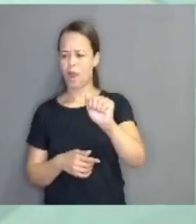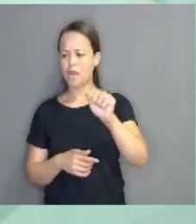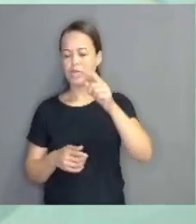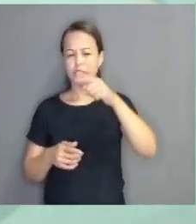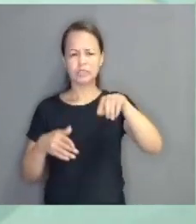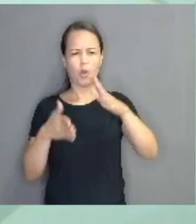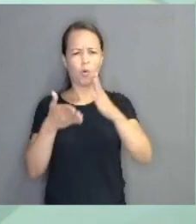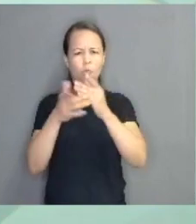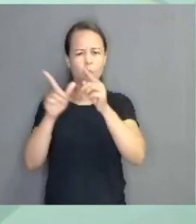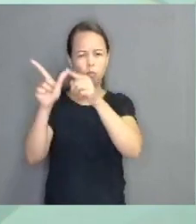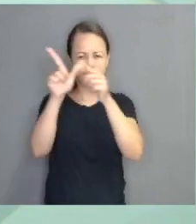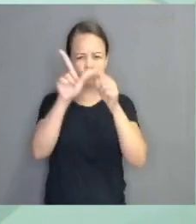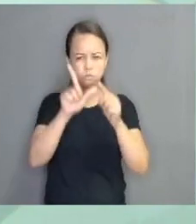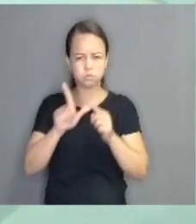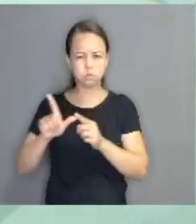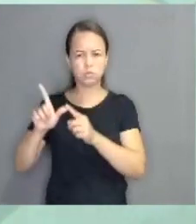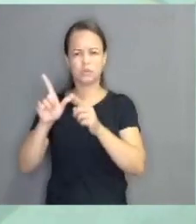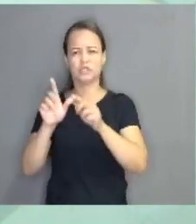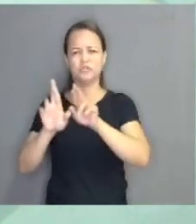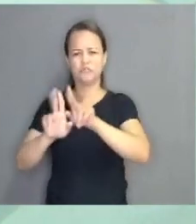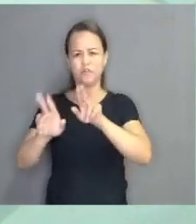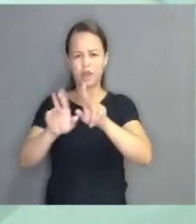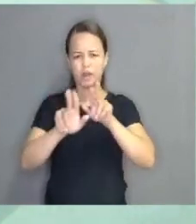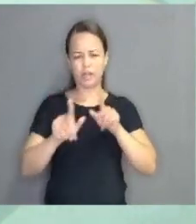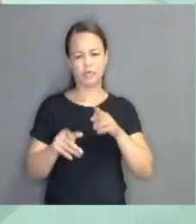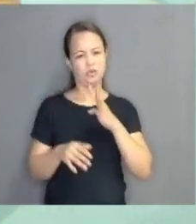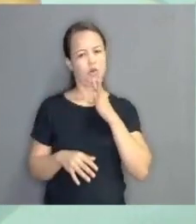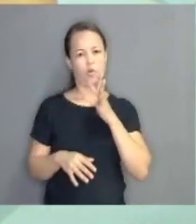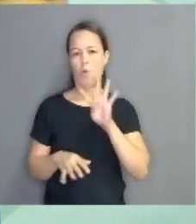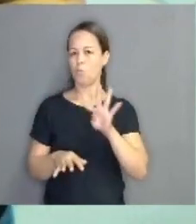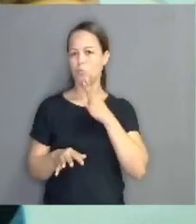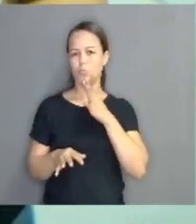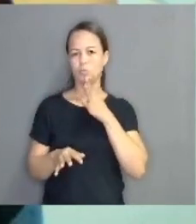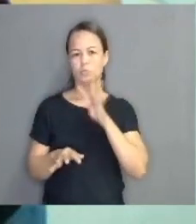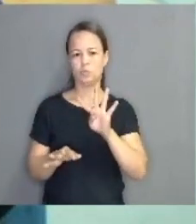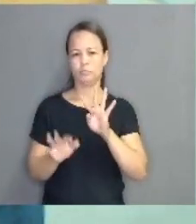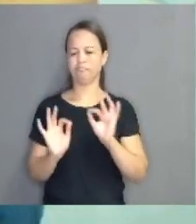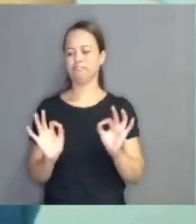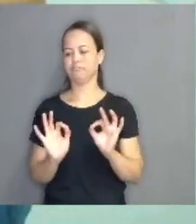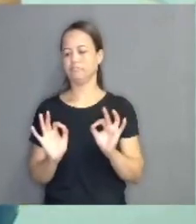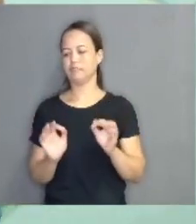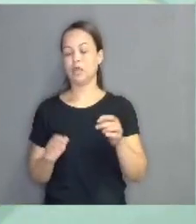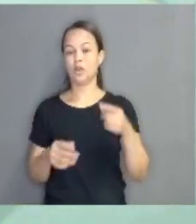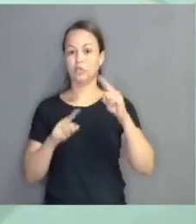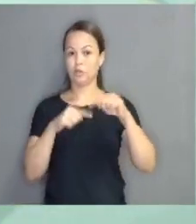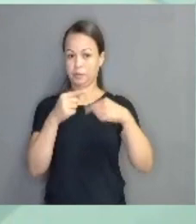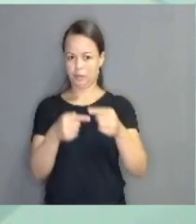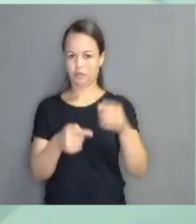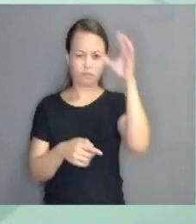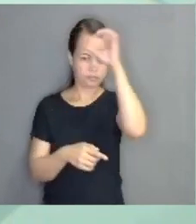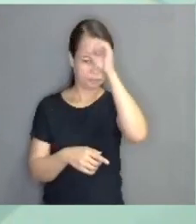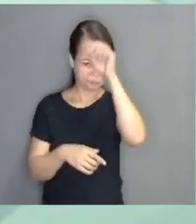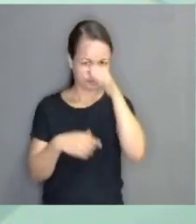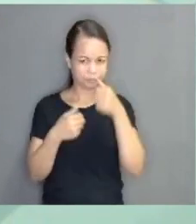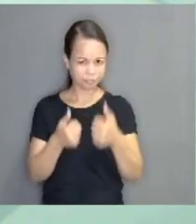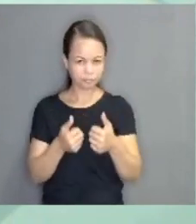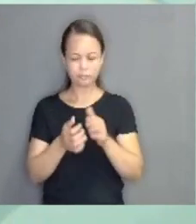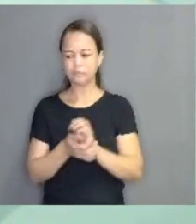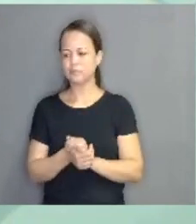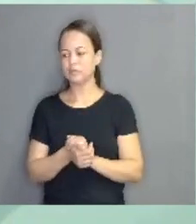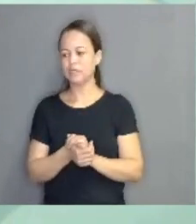são outras letrinhas com formas diferentes que a gente ainda não conheceu. Mas logo, logo a gente vai aprender. Aqui eu tenho